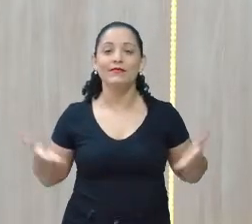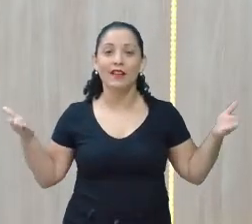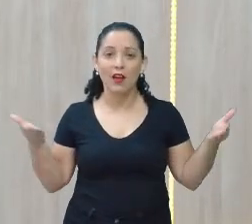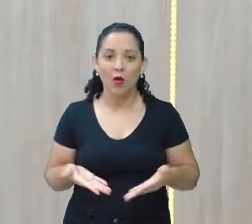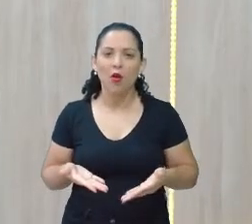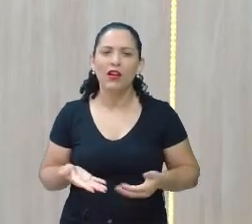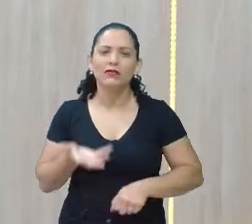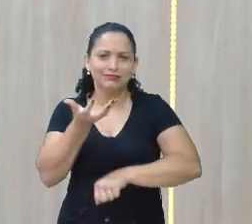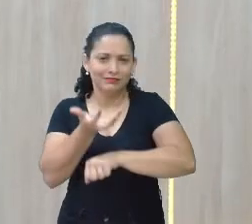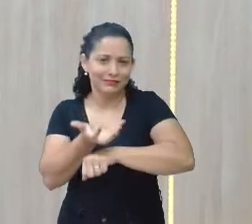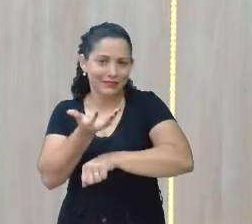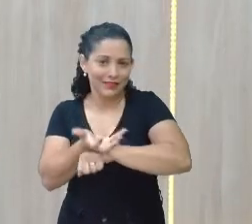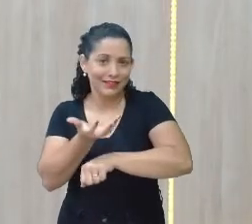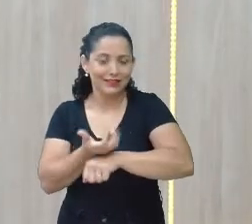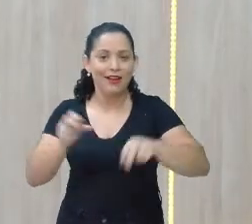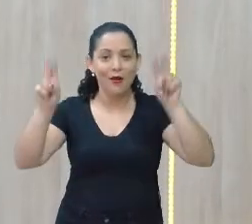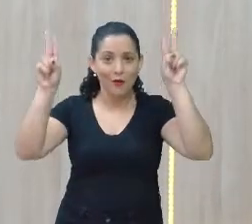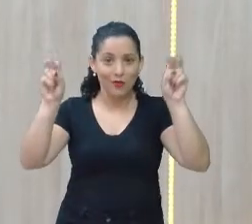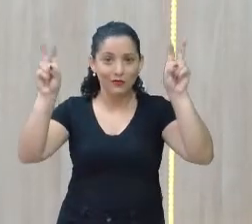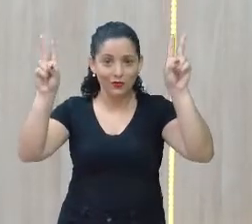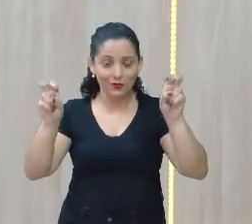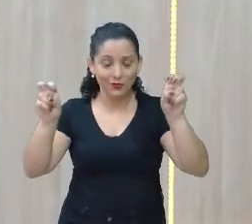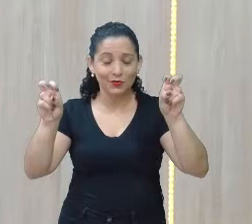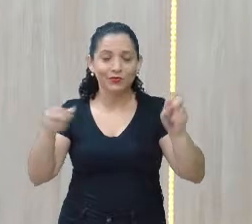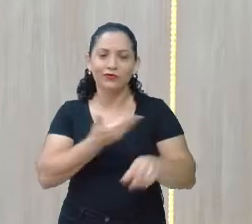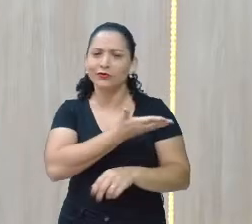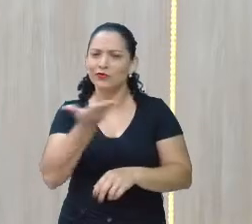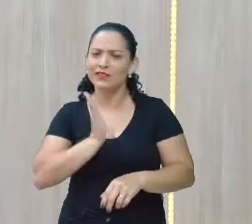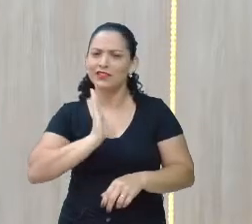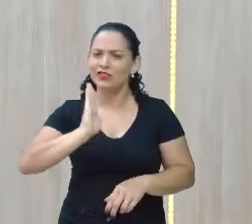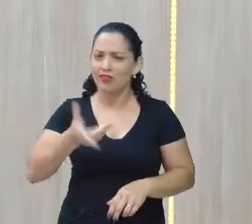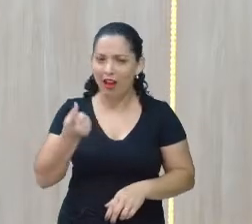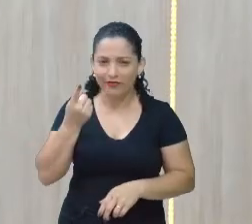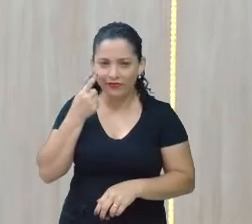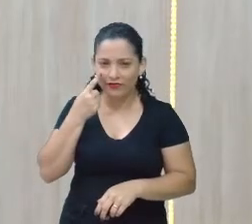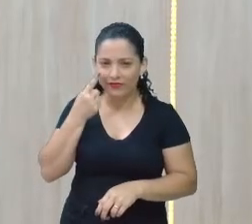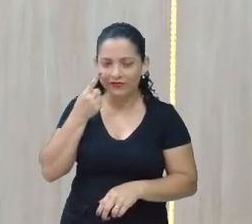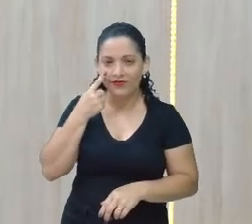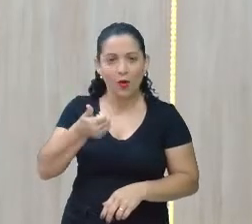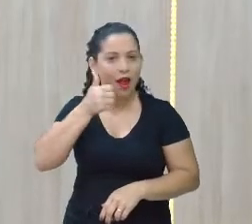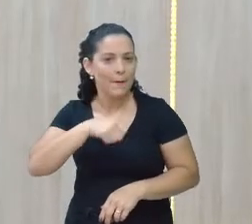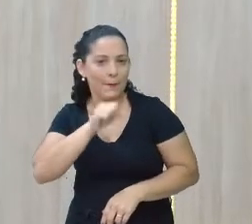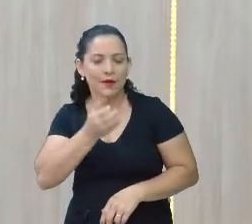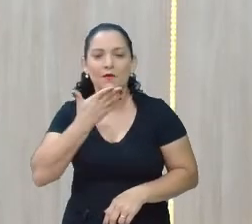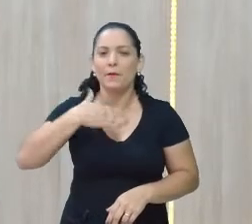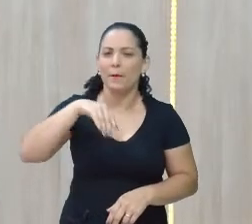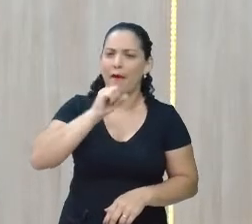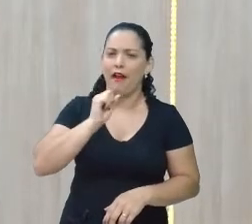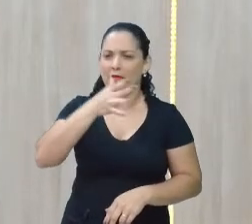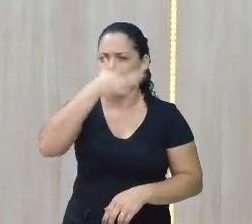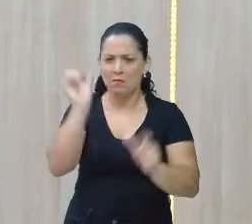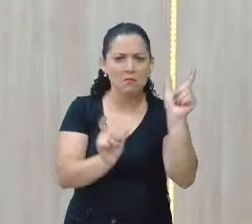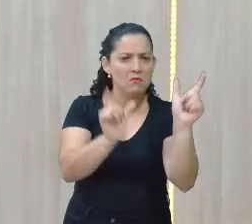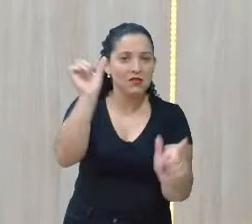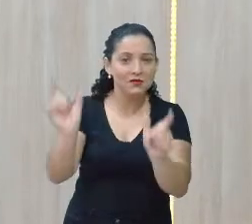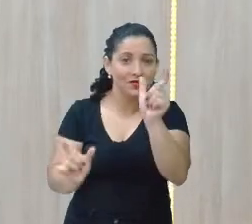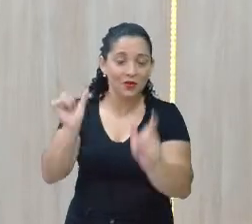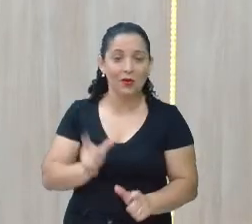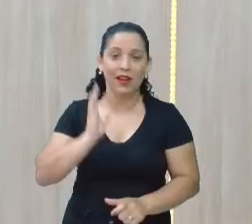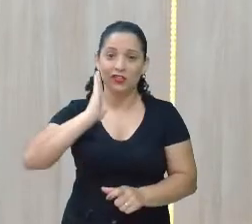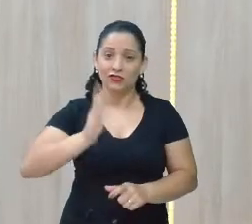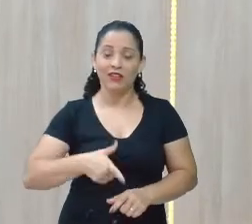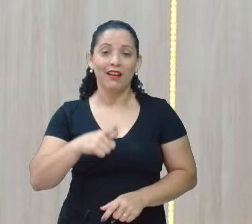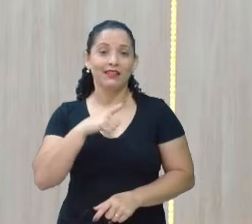aula é um assunto que você já deve ter visto alguém, seu pai, seu tio, sua mãe, sei lá quem, que já